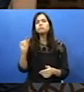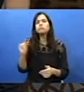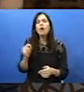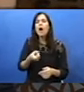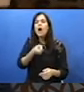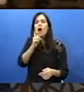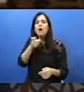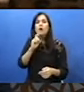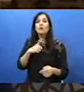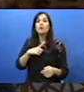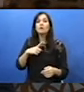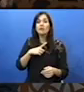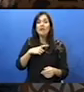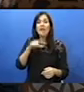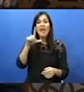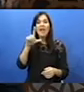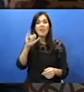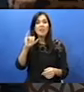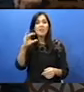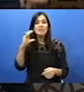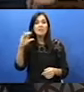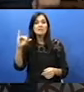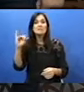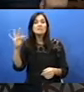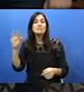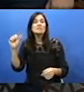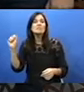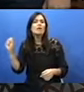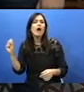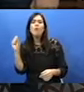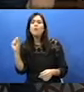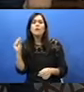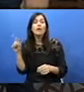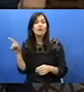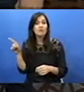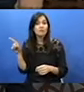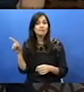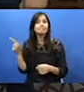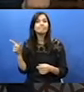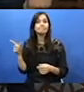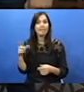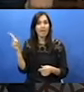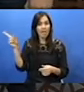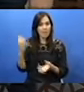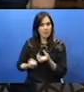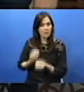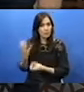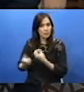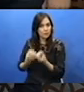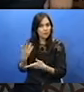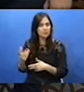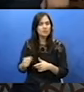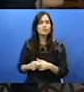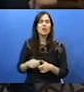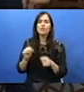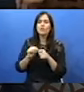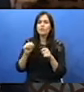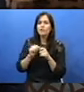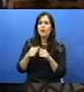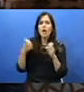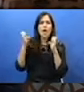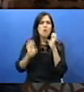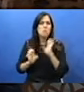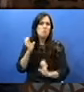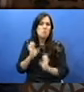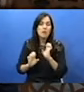que podem ser lícitas. O que isso quer dizer? São aquelas produzidas e comercializadas de acordo com as